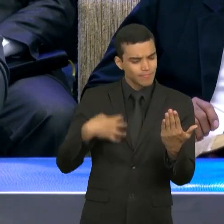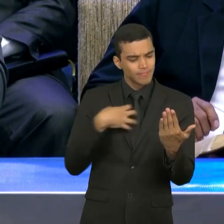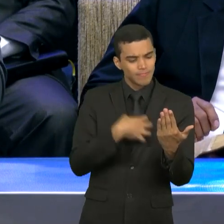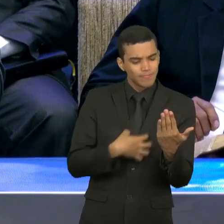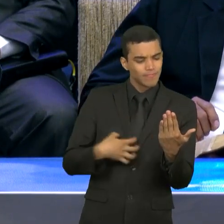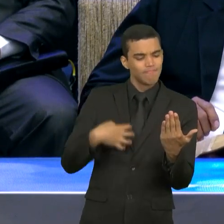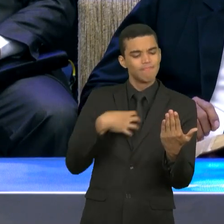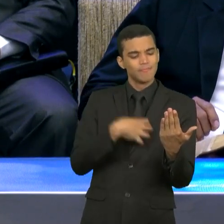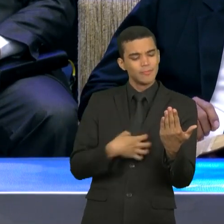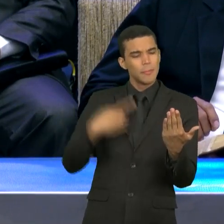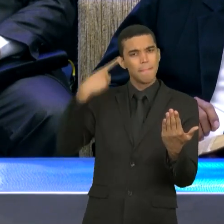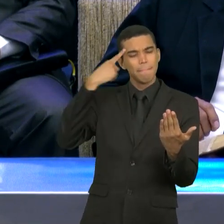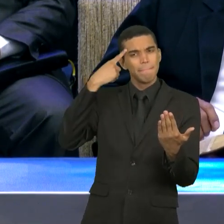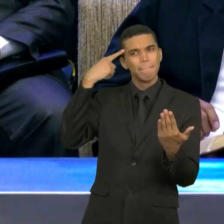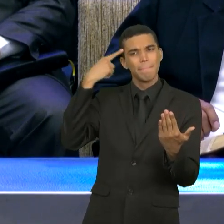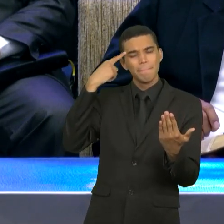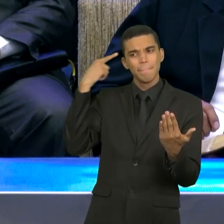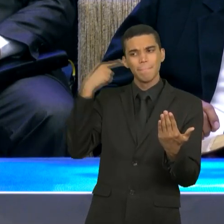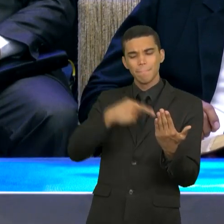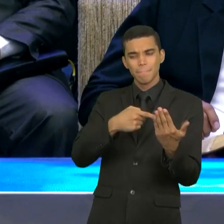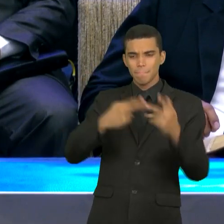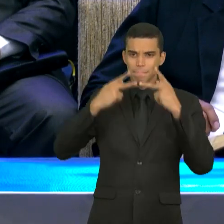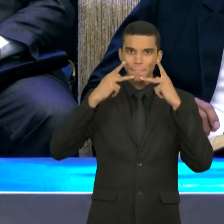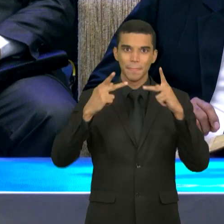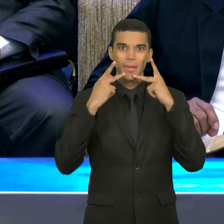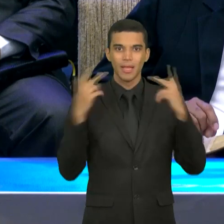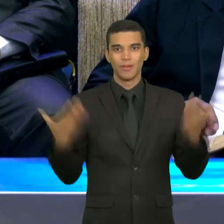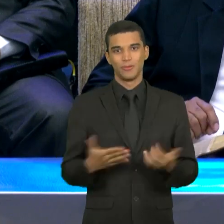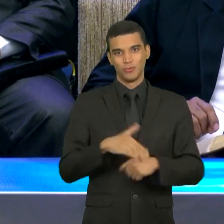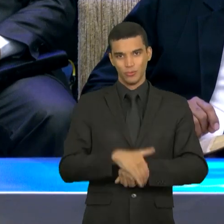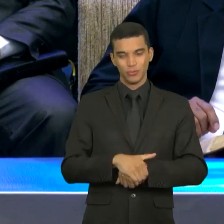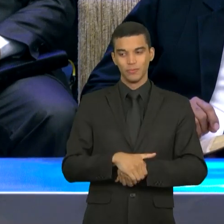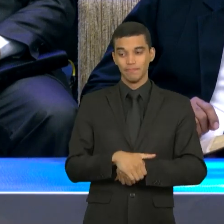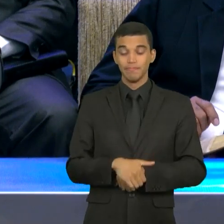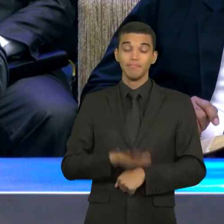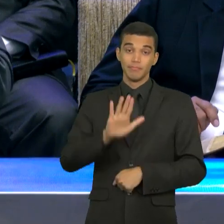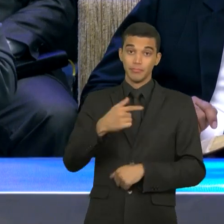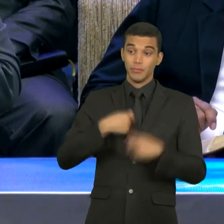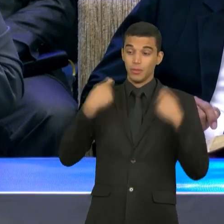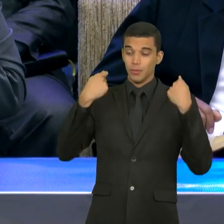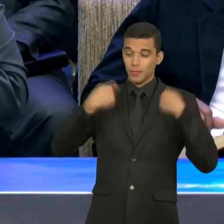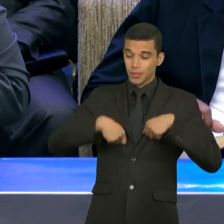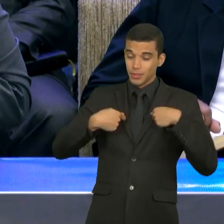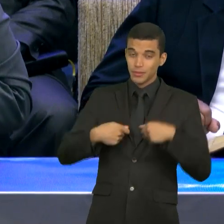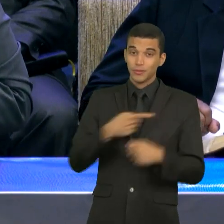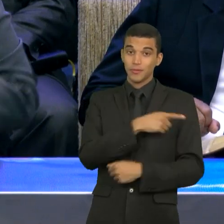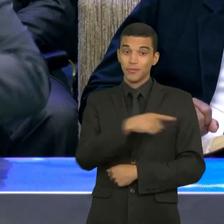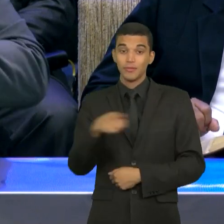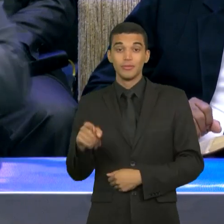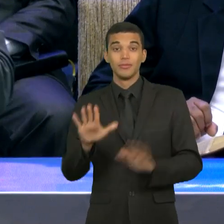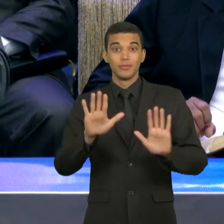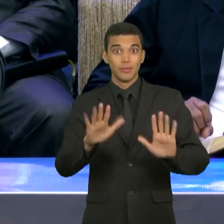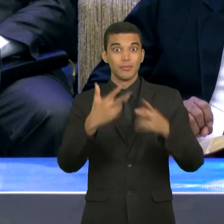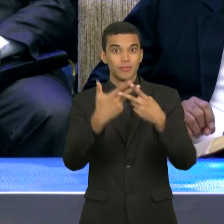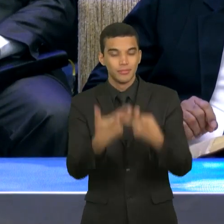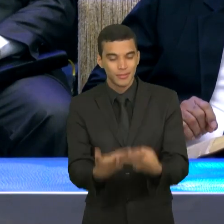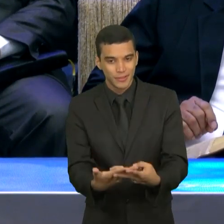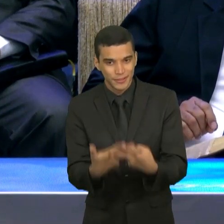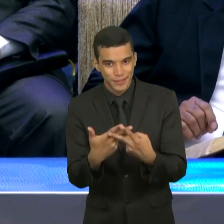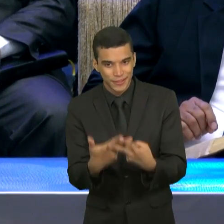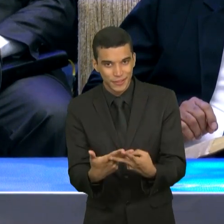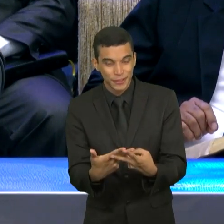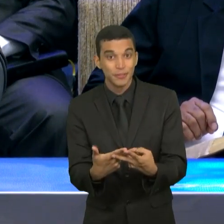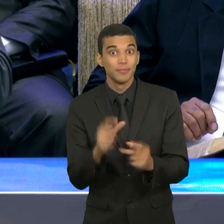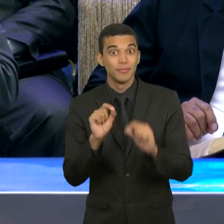um pensamento nesta noite eu preciso um pouco da sua paciência para que nós